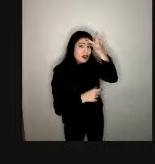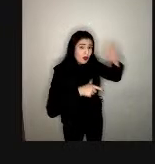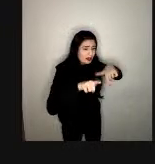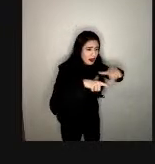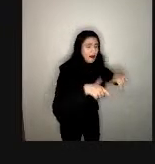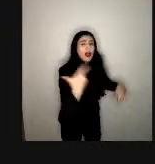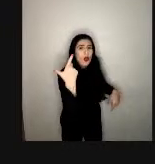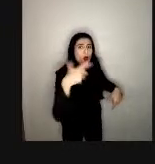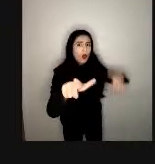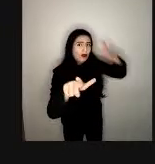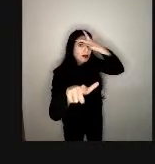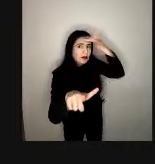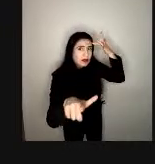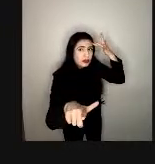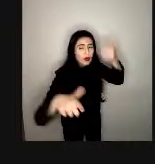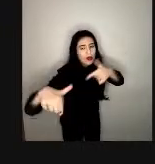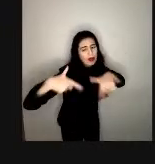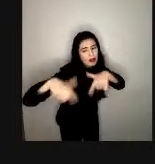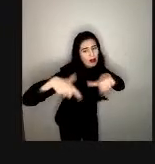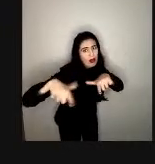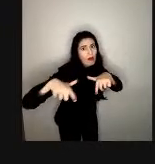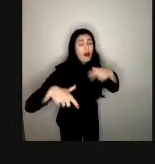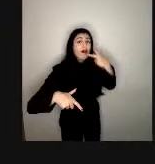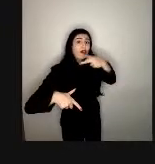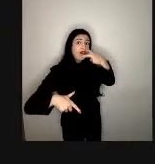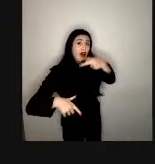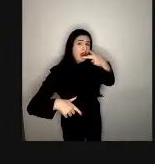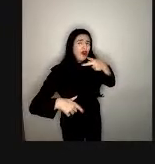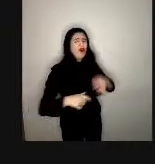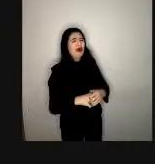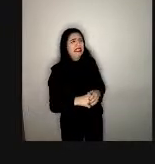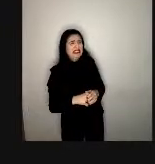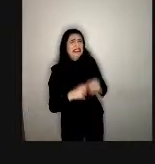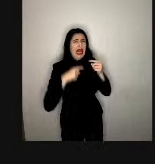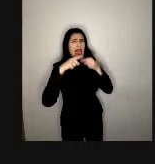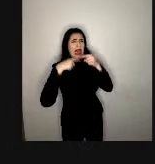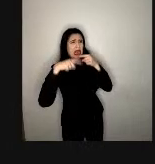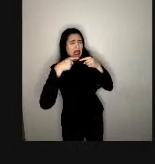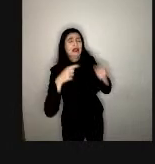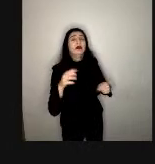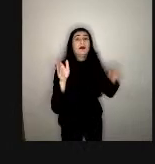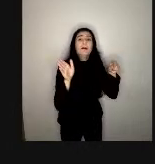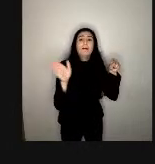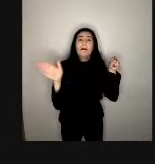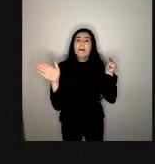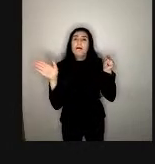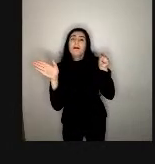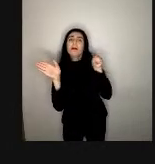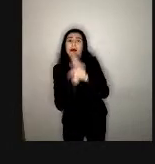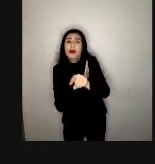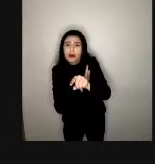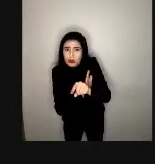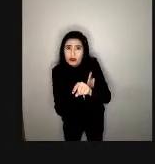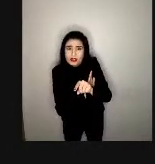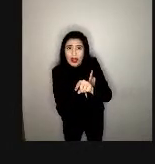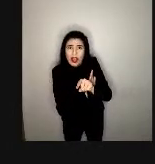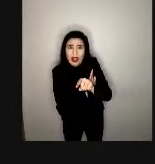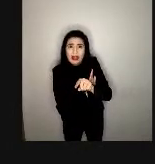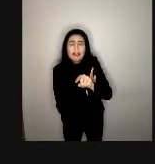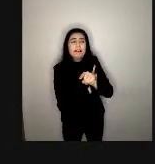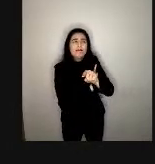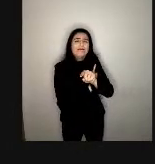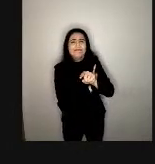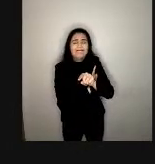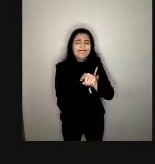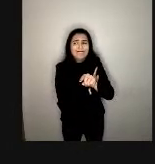separou do grupo e veio falar comigo, todo embaraçado, para perguntar quando que nós íamos dar o último cheque. Né? Foi